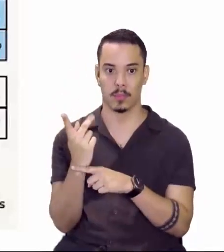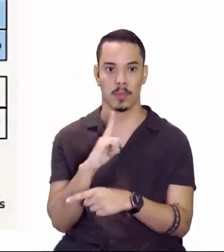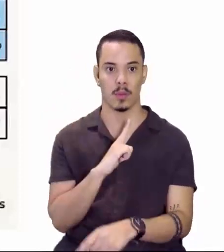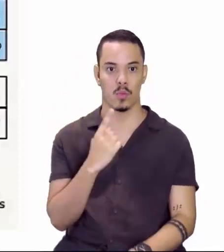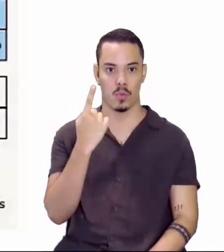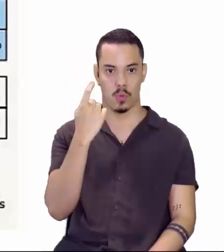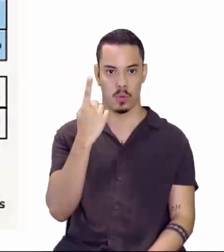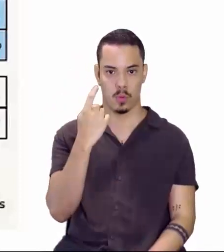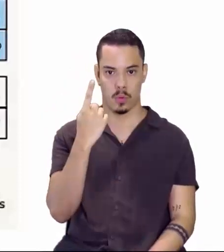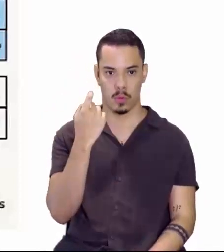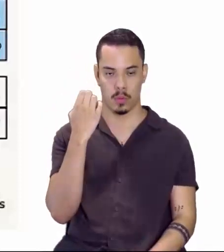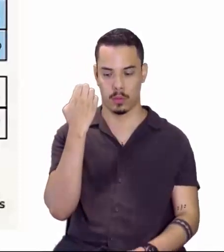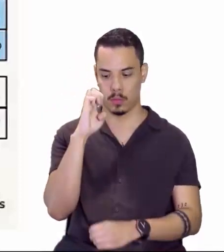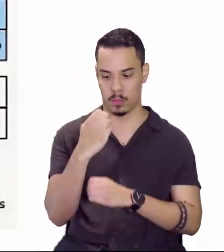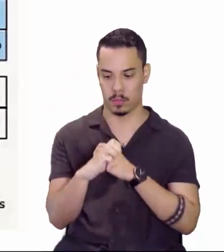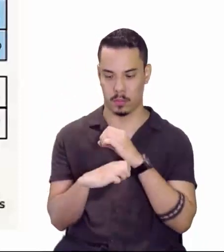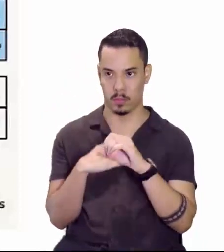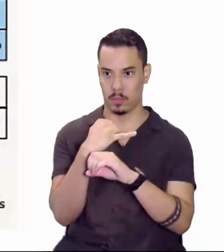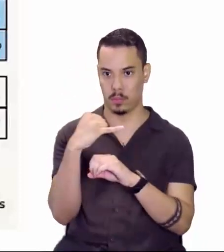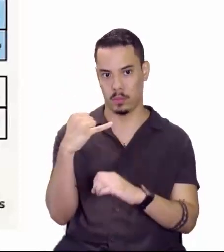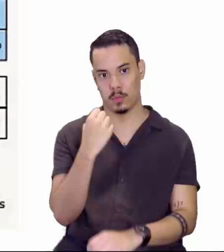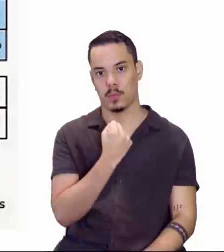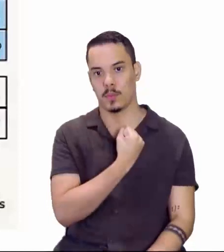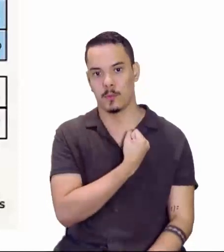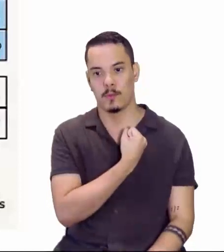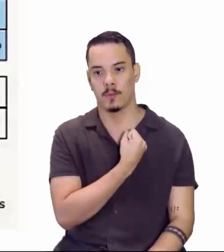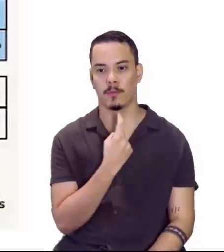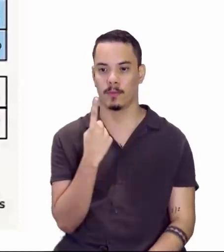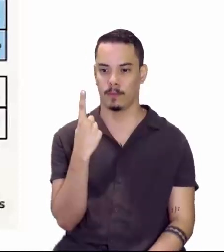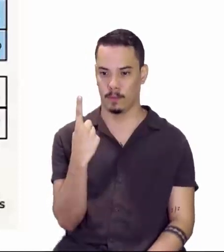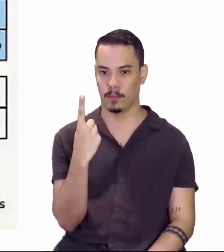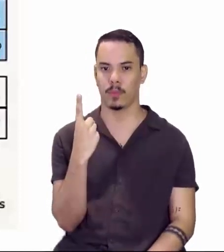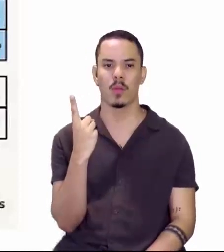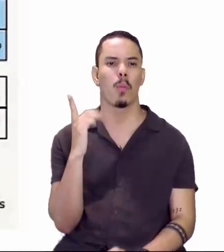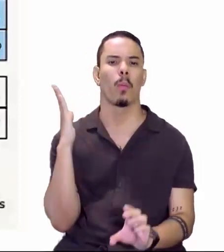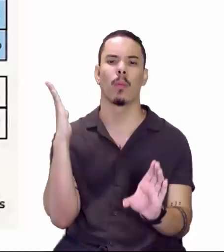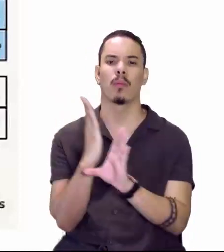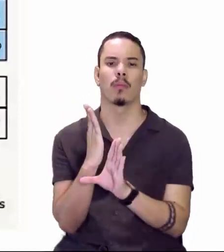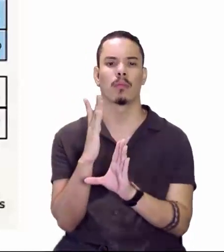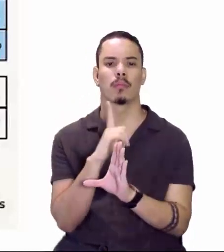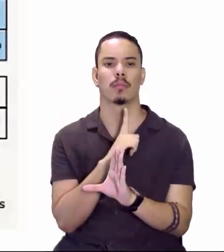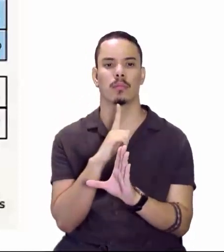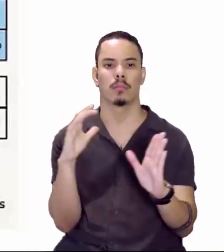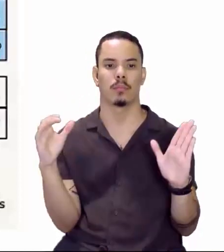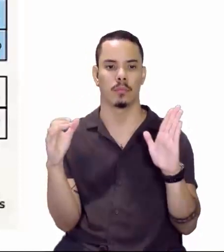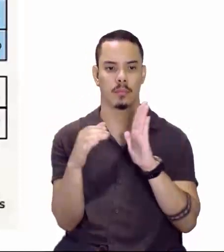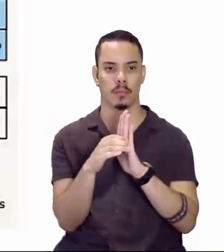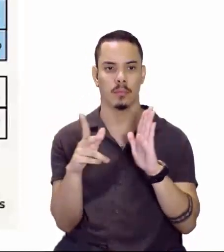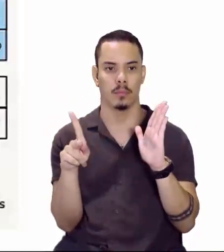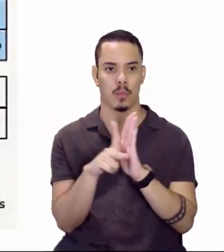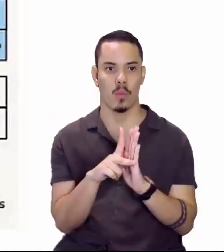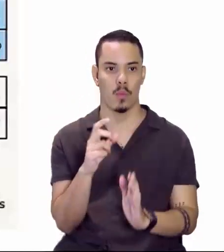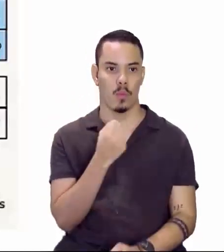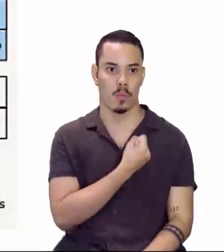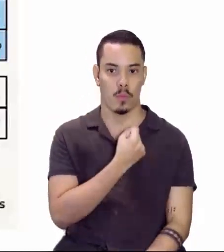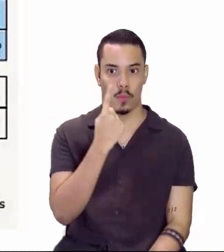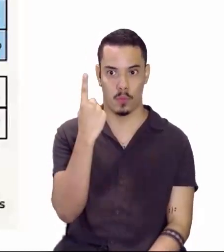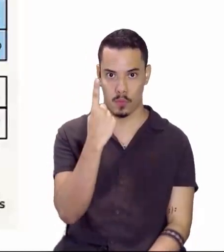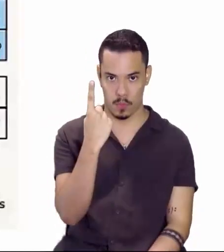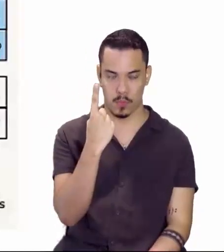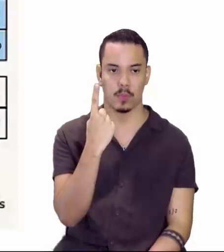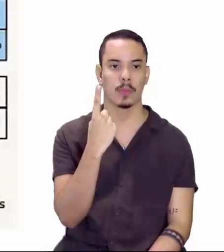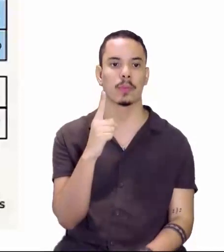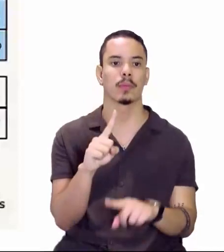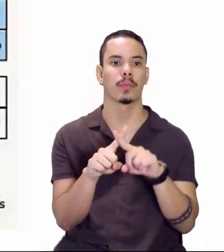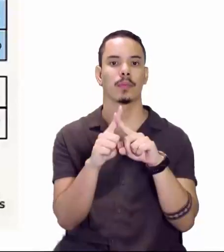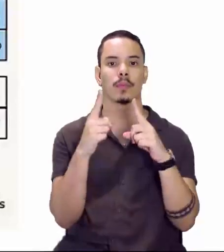elétron, o número atômico dele é 1, e por isso ele está na coluna 1. Porém,